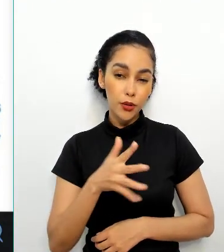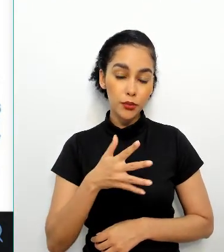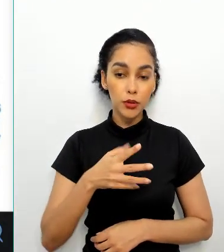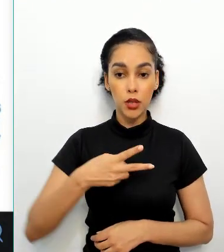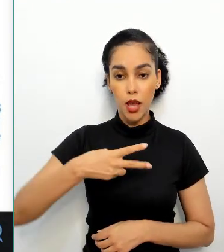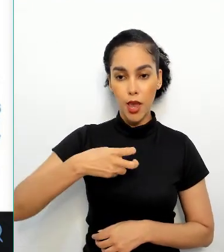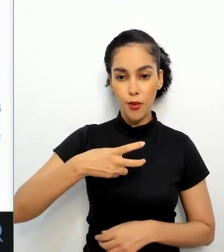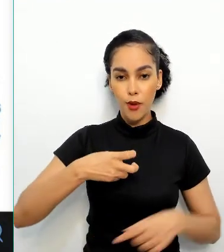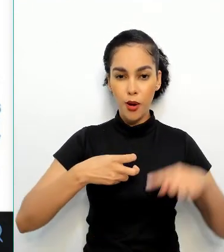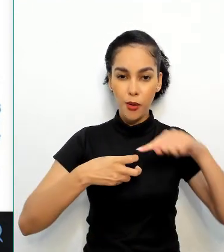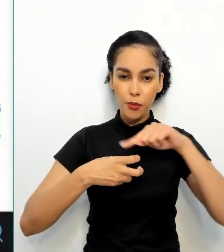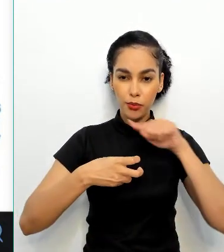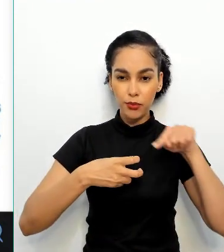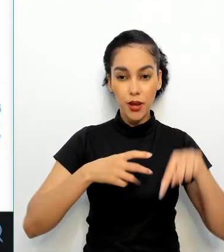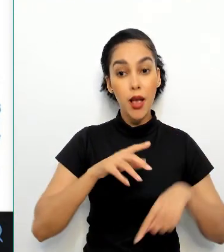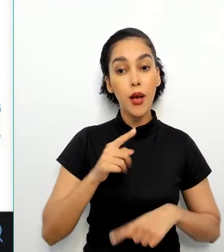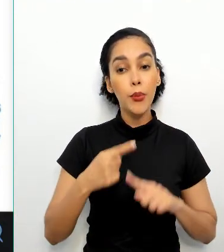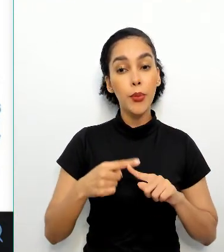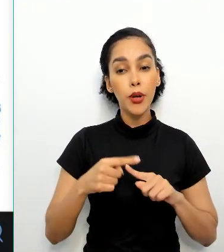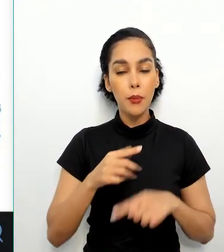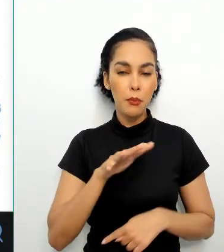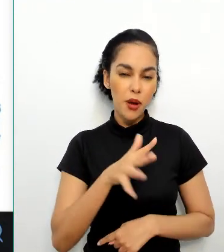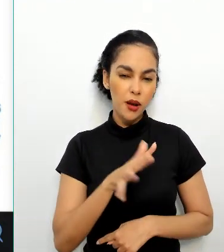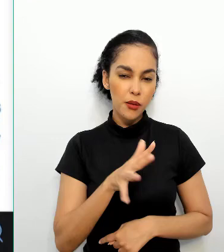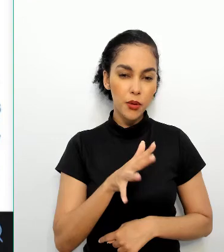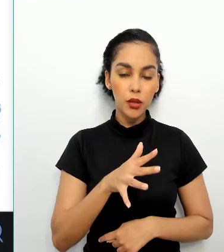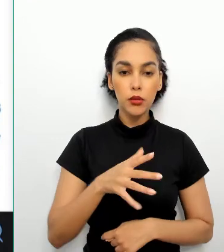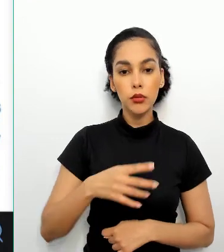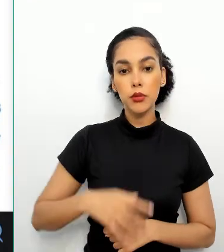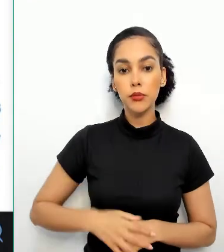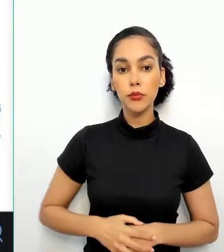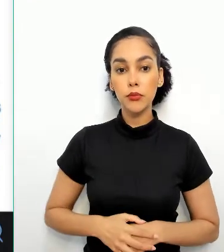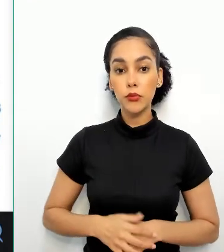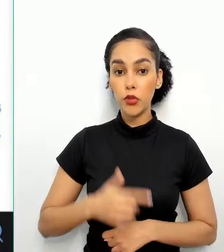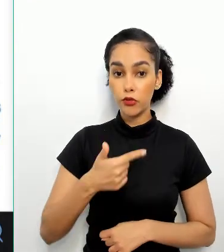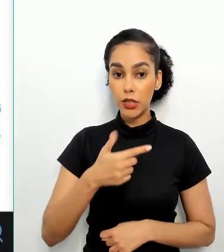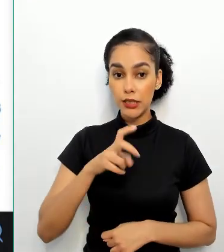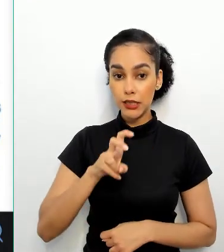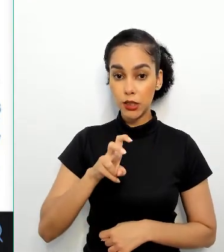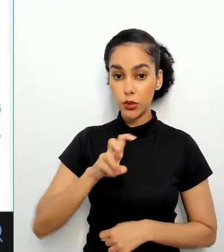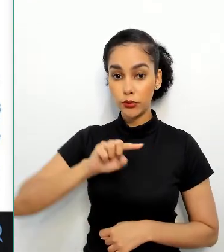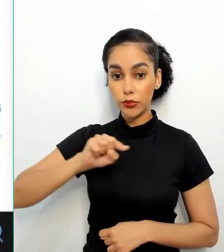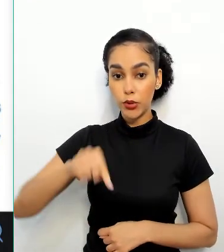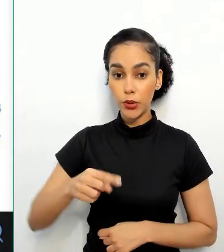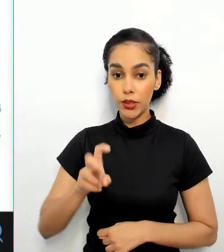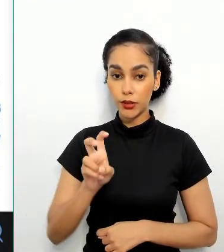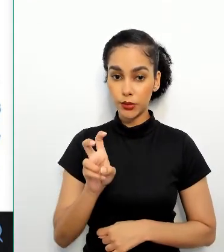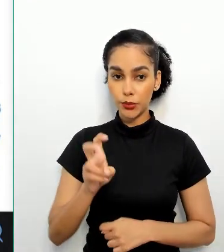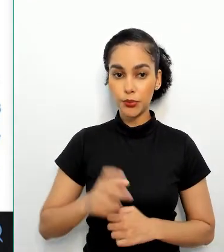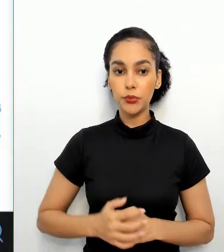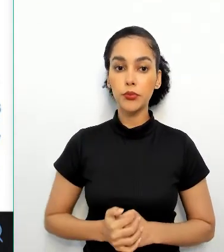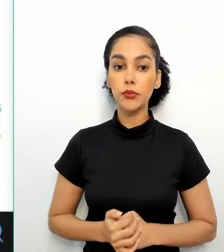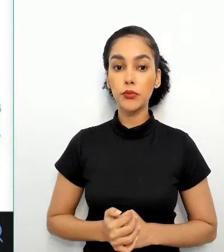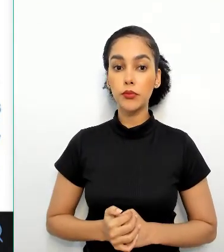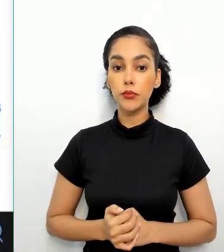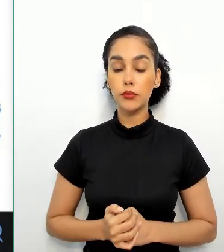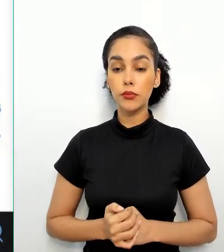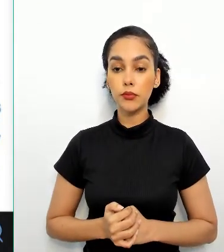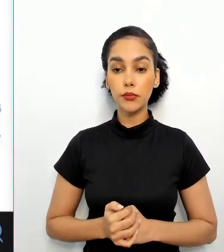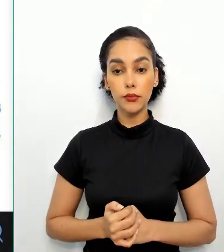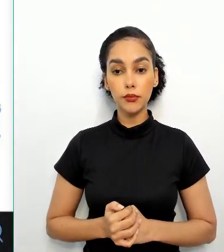aproximadamente, e eu já vou colocar um aproximado aqui, que eu acabei cometendo esse equívoco. Então, x é aproximadamente